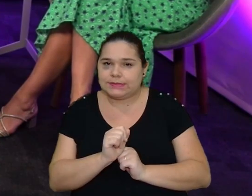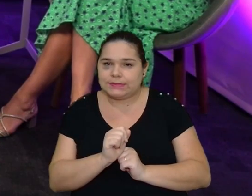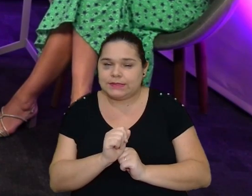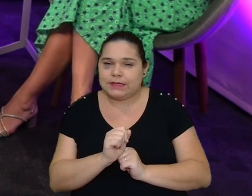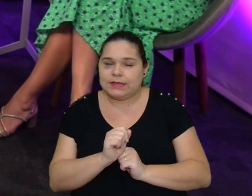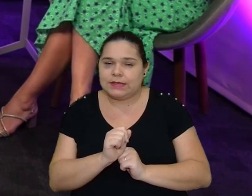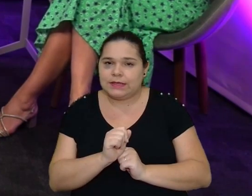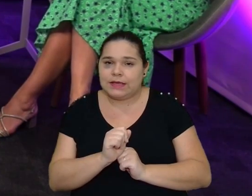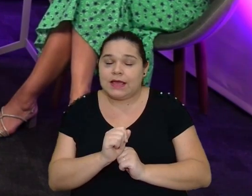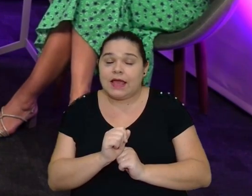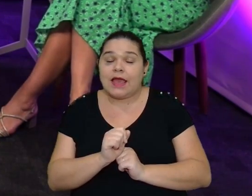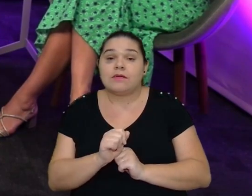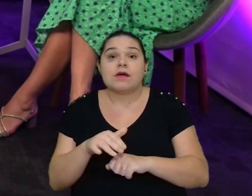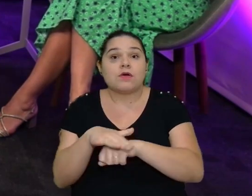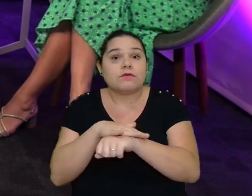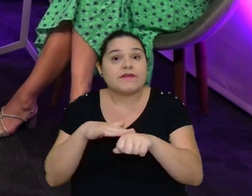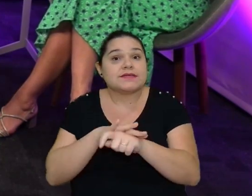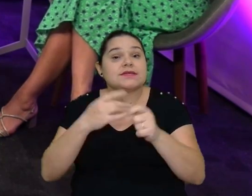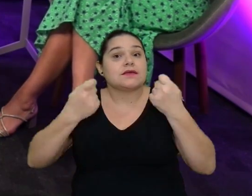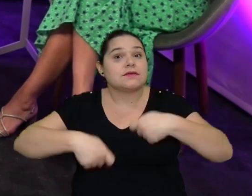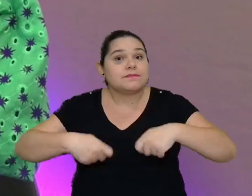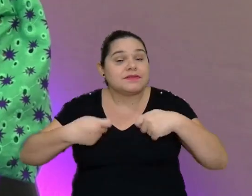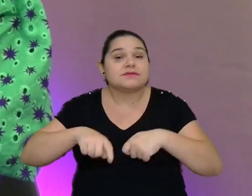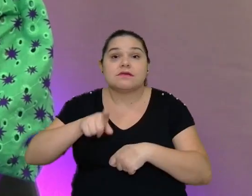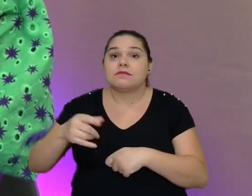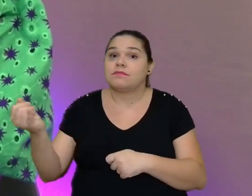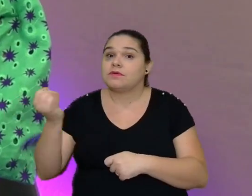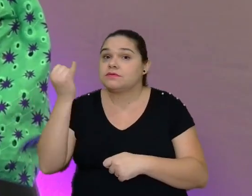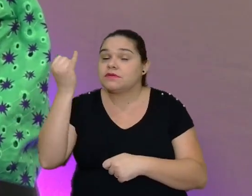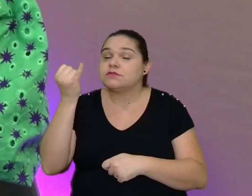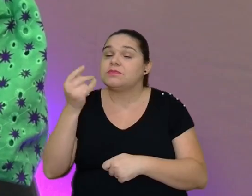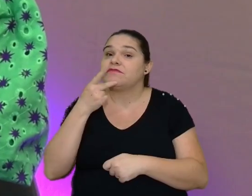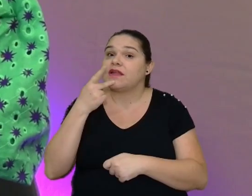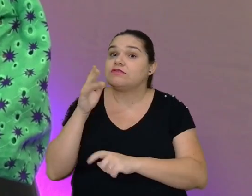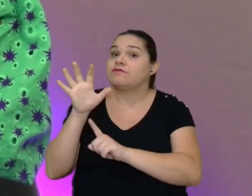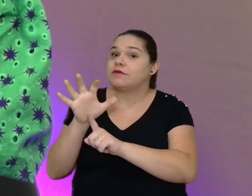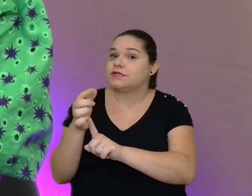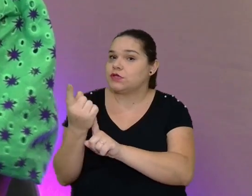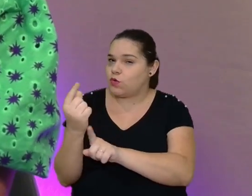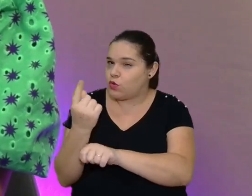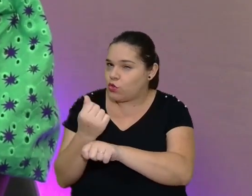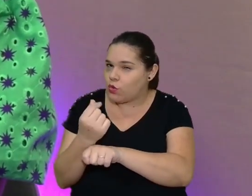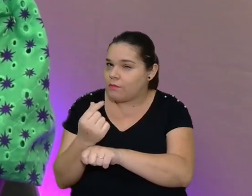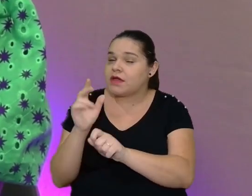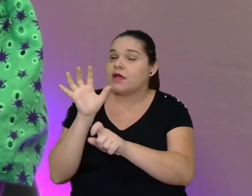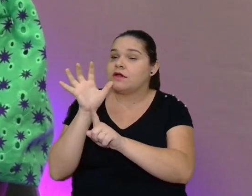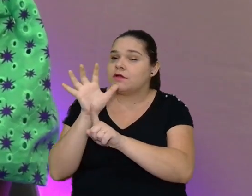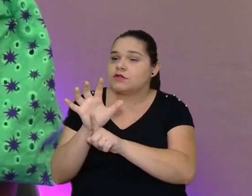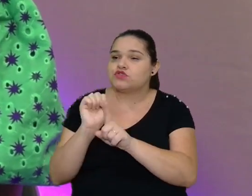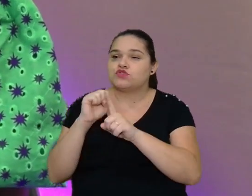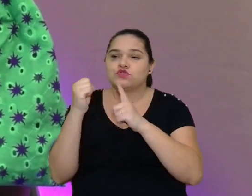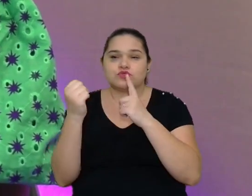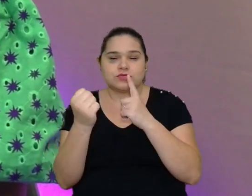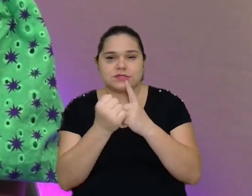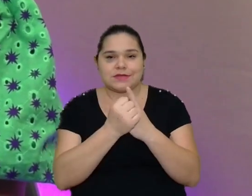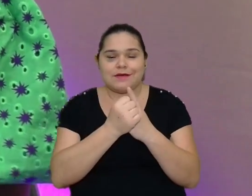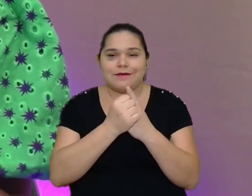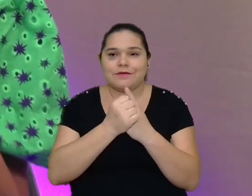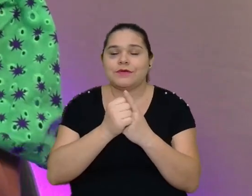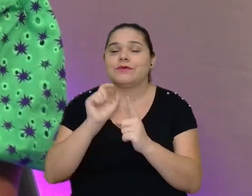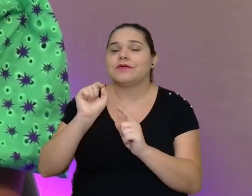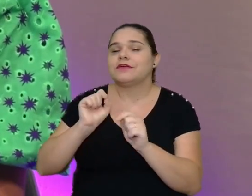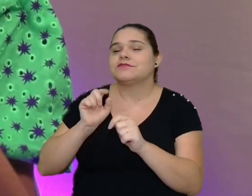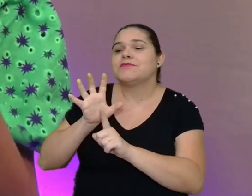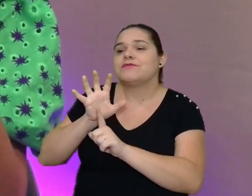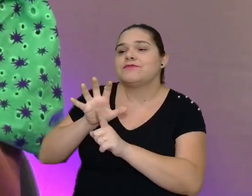muito necessária se a gente quiser falar de impacto econômico, impacto social e do que a gente vai deixar para a próxima geração de estímulo para que